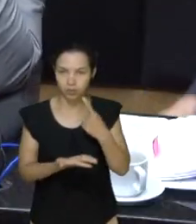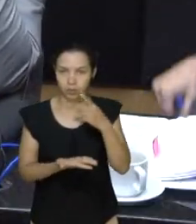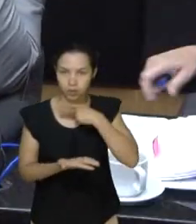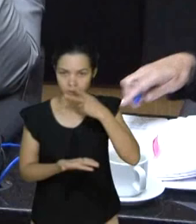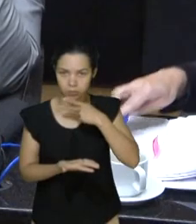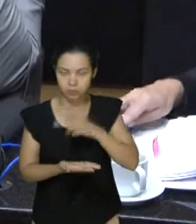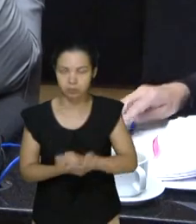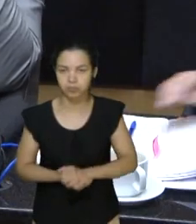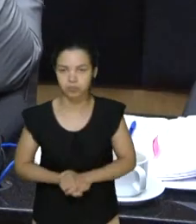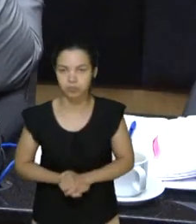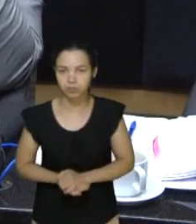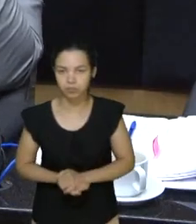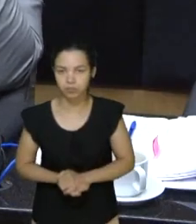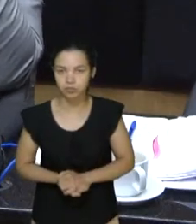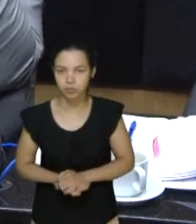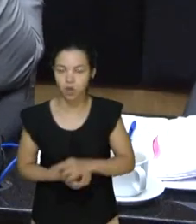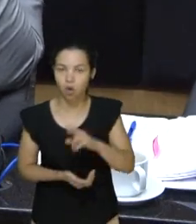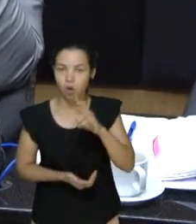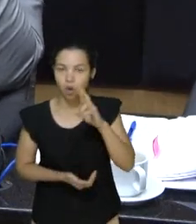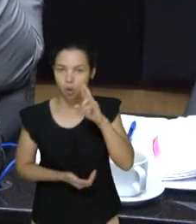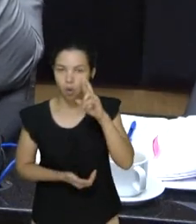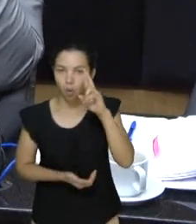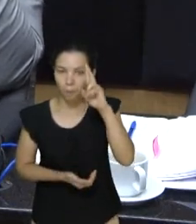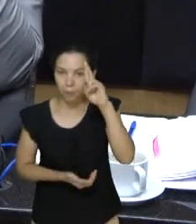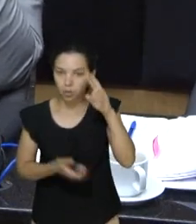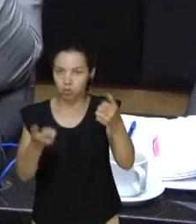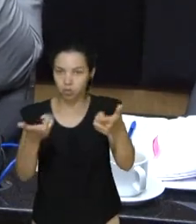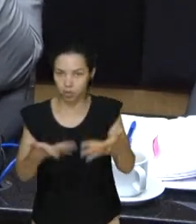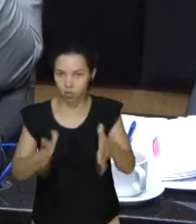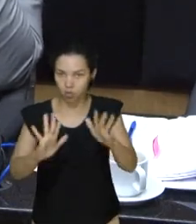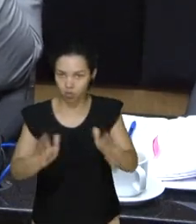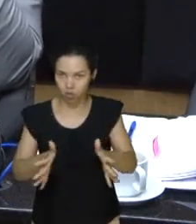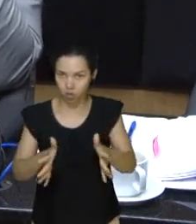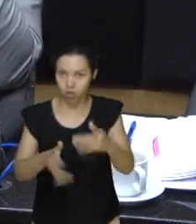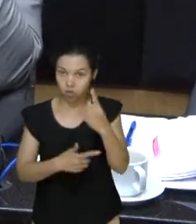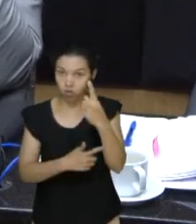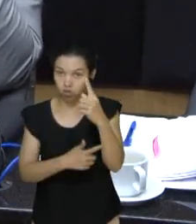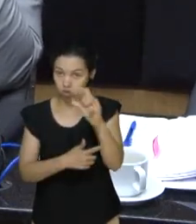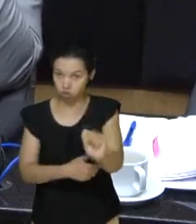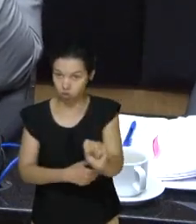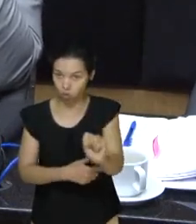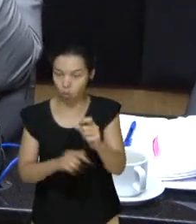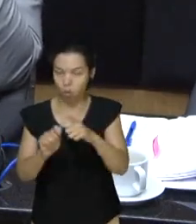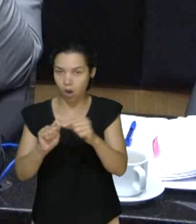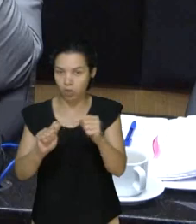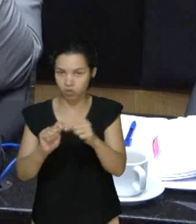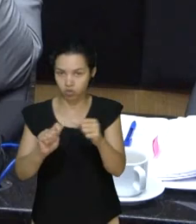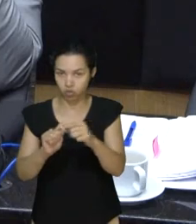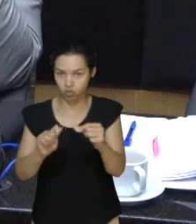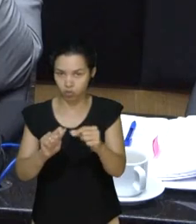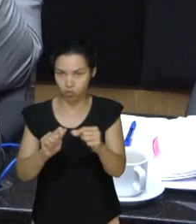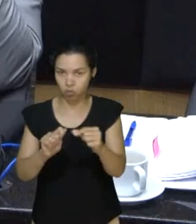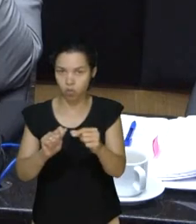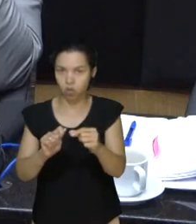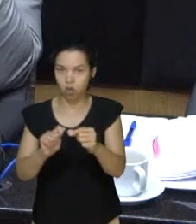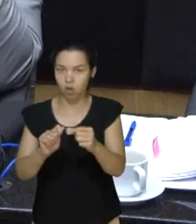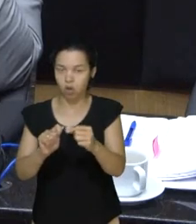Como disse o deputado Minotto, na verdade são 18 artigos que estão